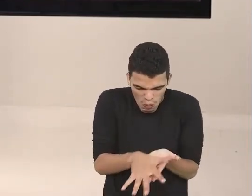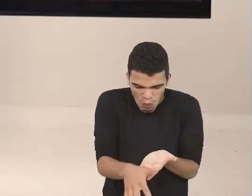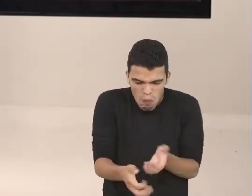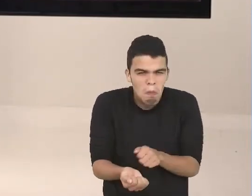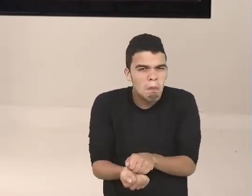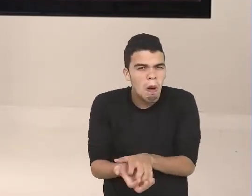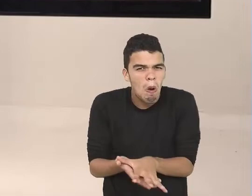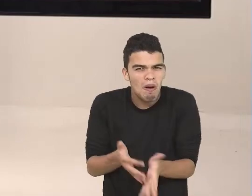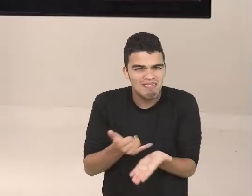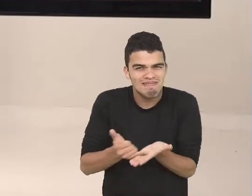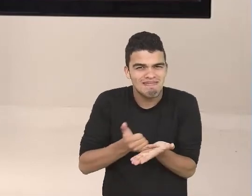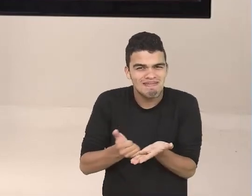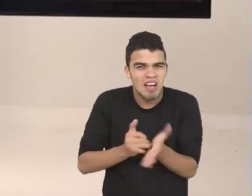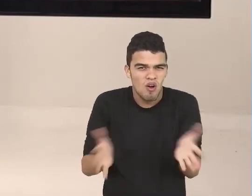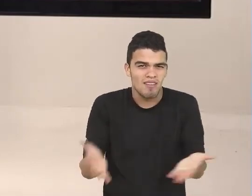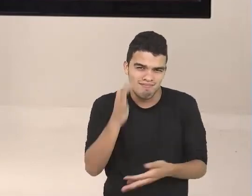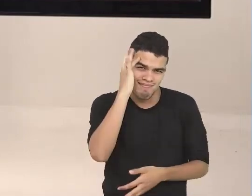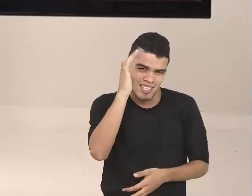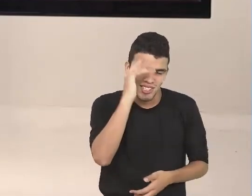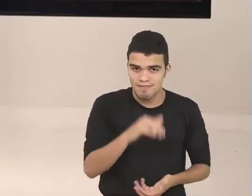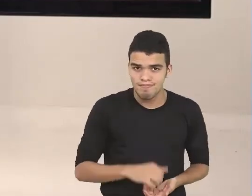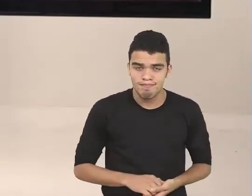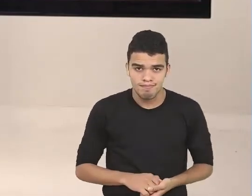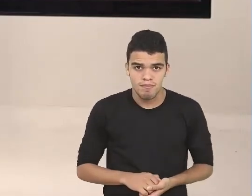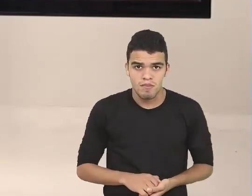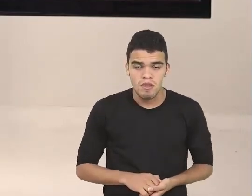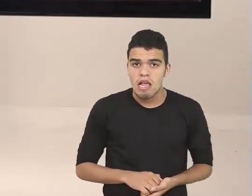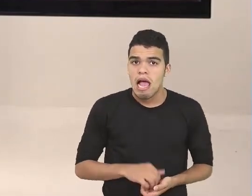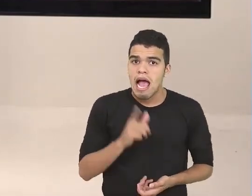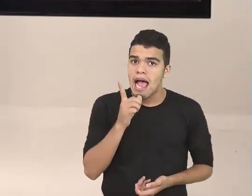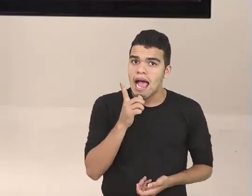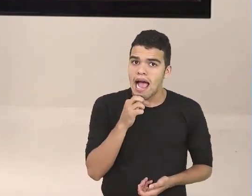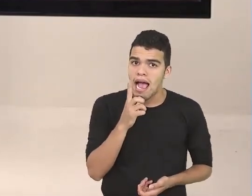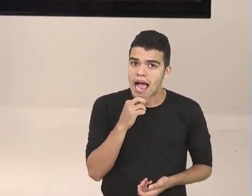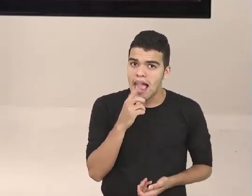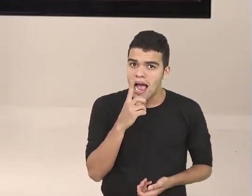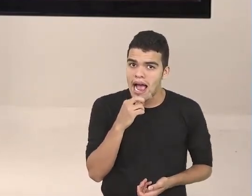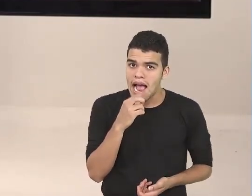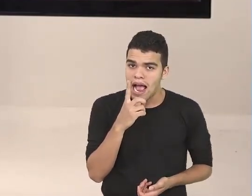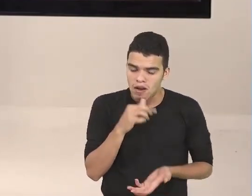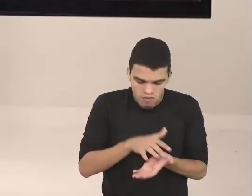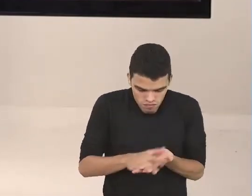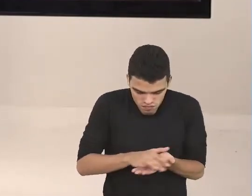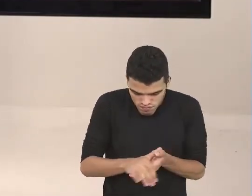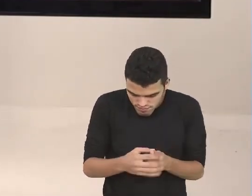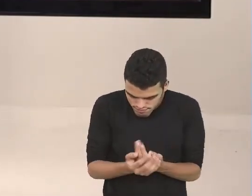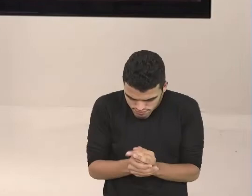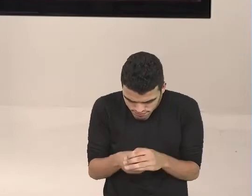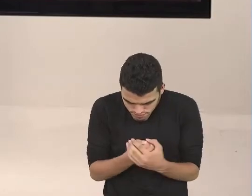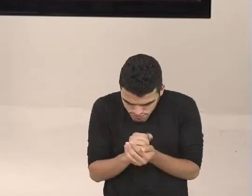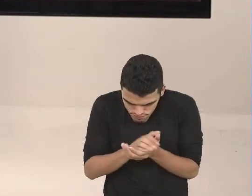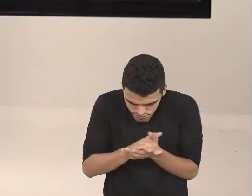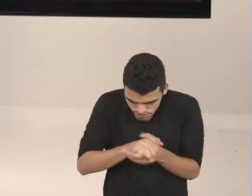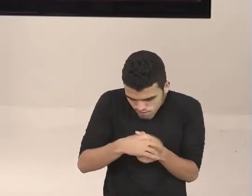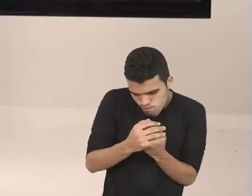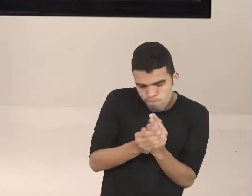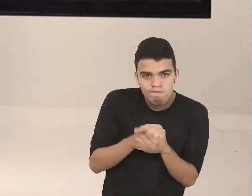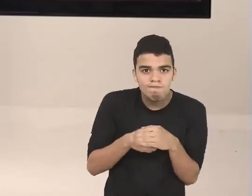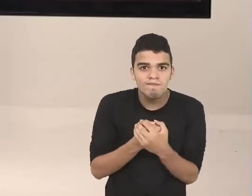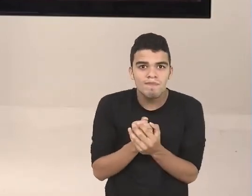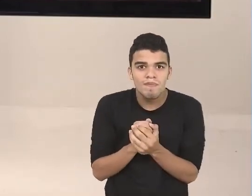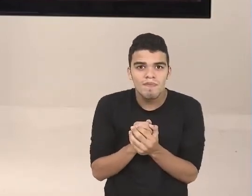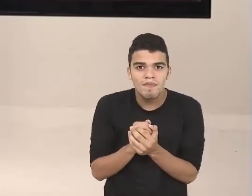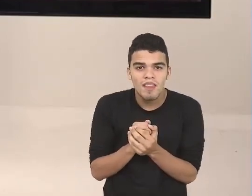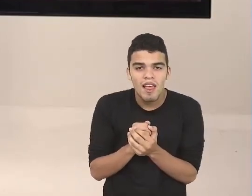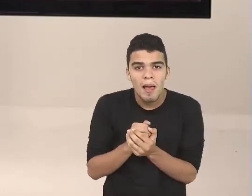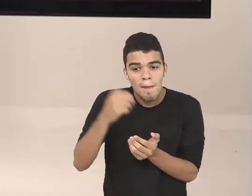você pega água, lava a mão, passa o sabão e depois lava a mão de novo. O que acontece? Pois